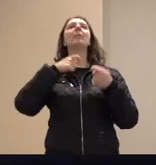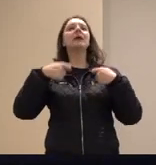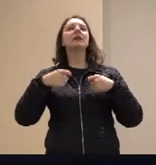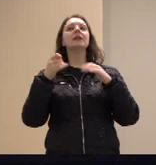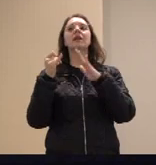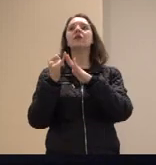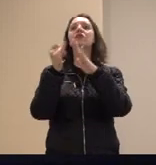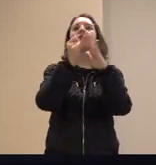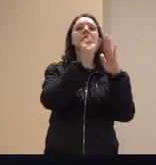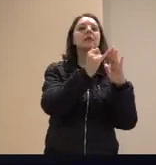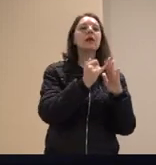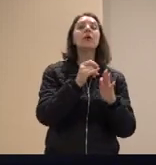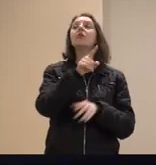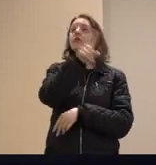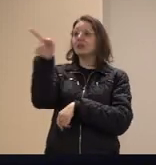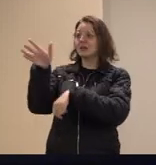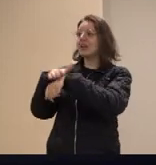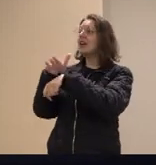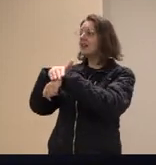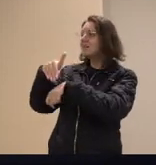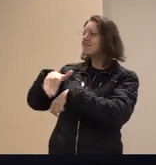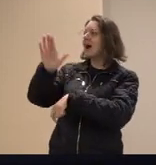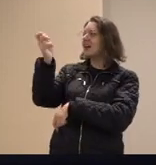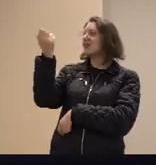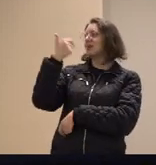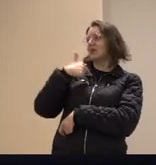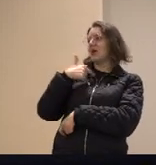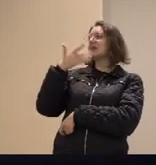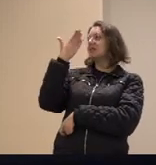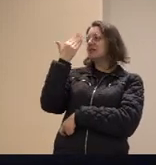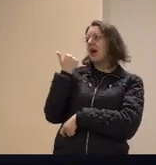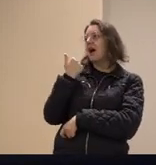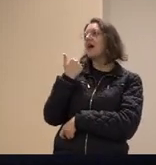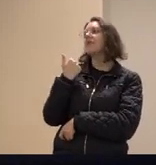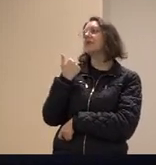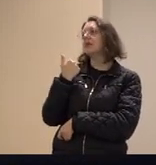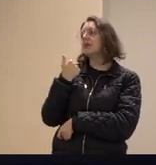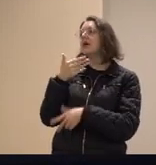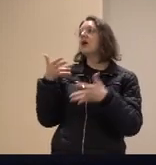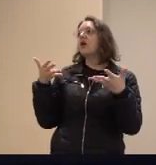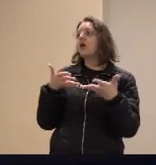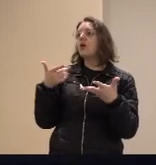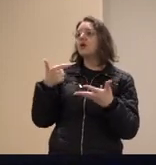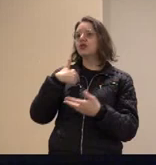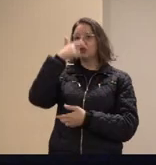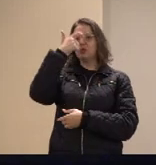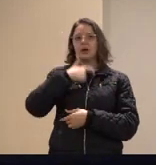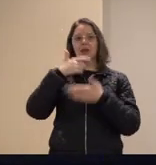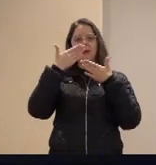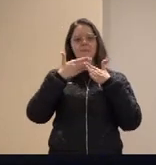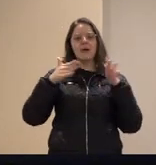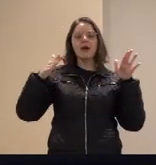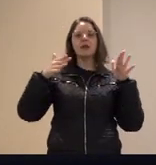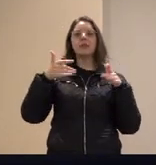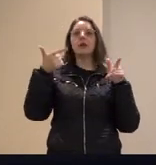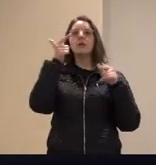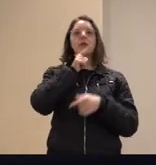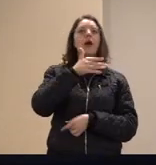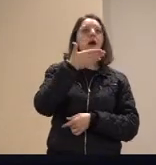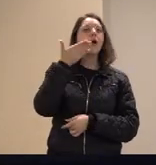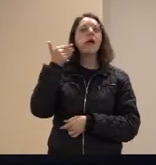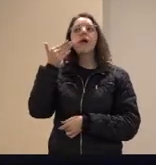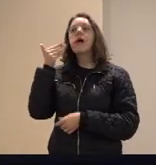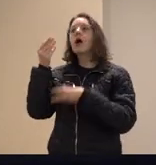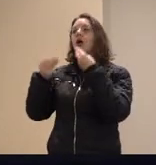instituições, e vocês aqui fazem muito mais isso do que nós. Hoje estou aqui para aprender com vocês como fazer isso.